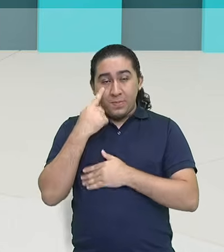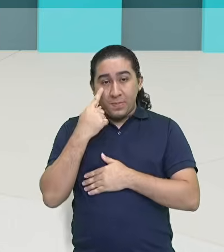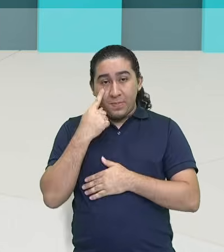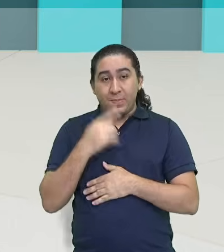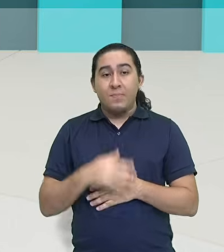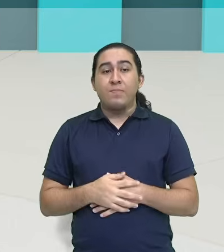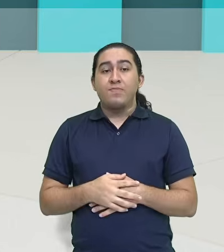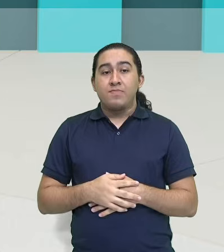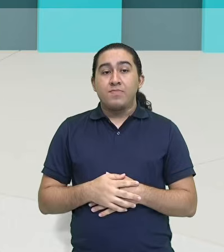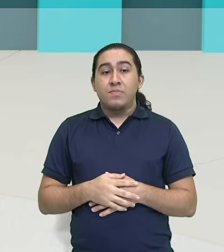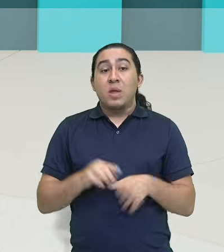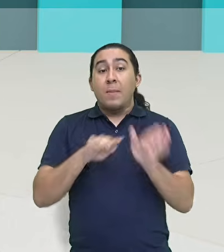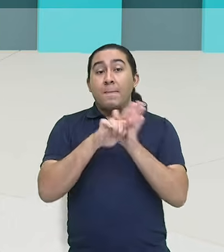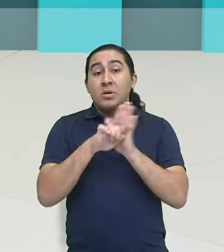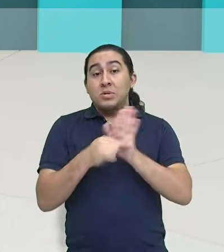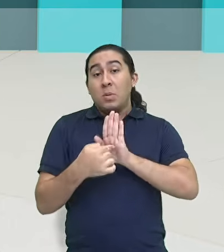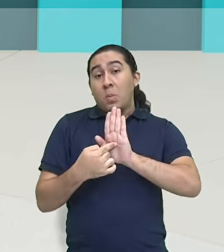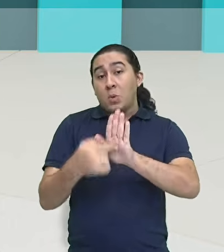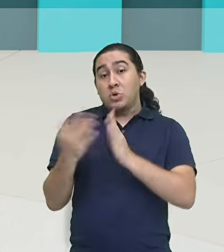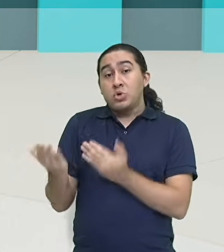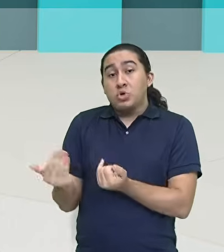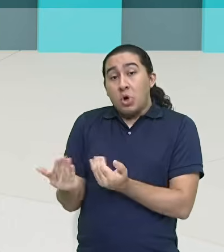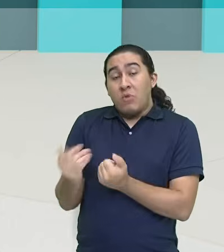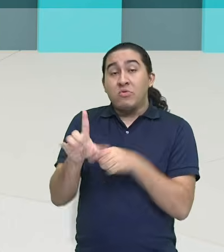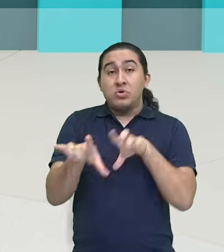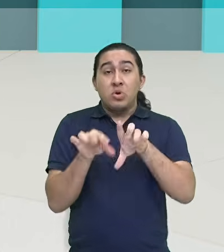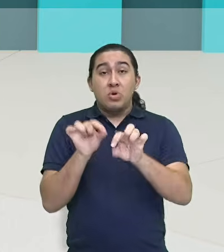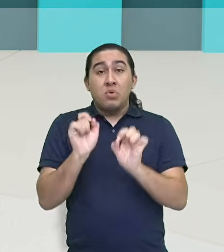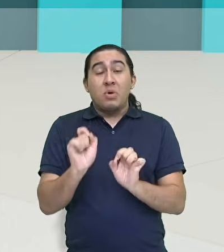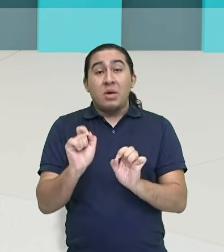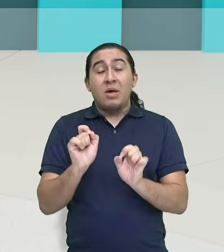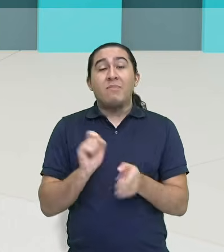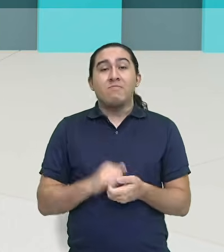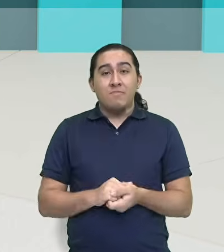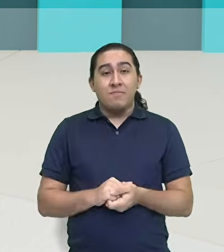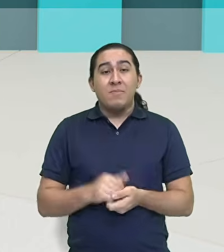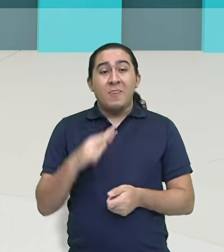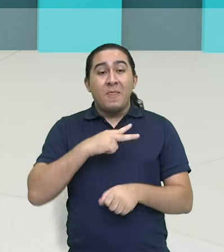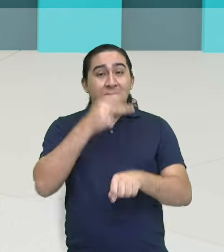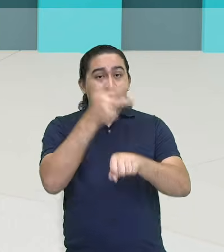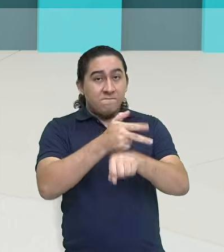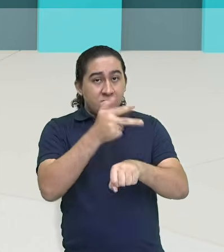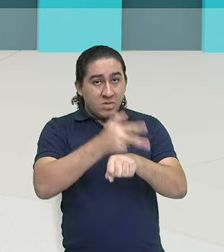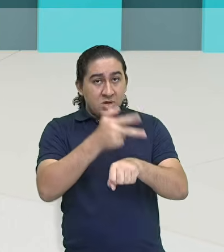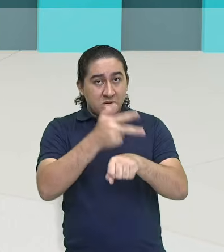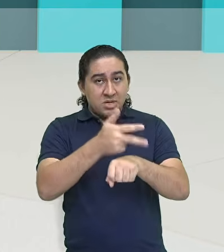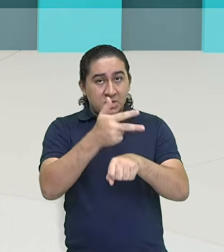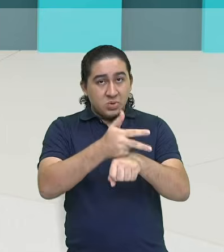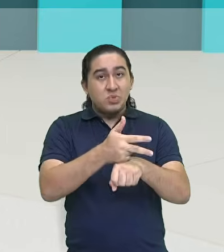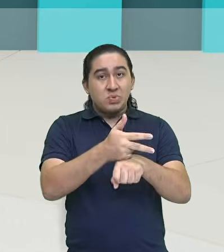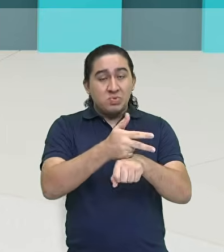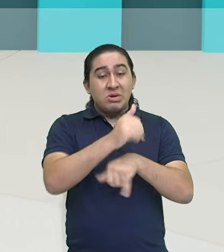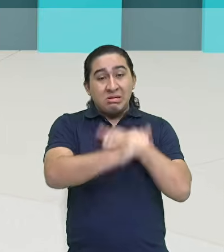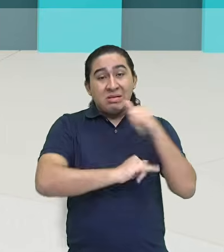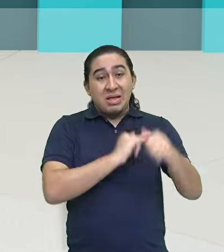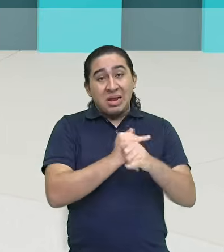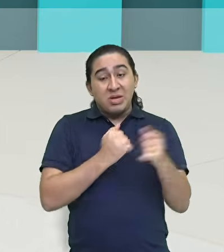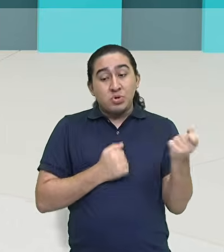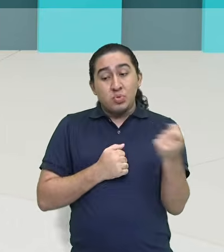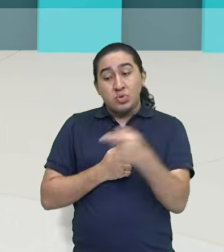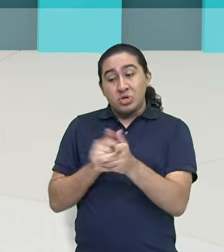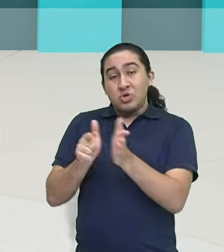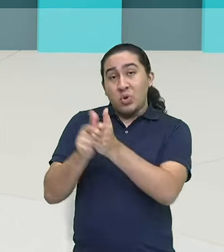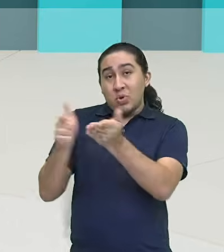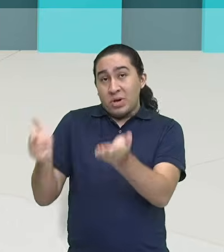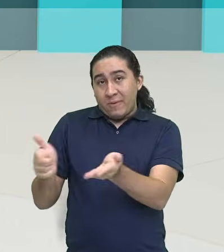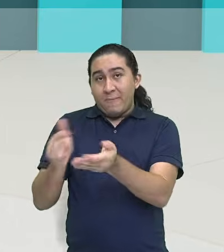diz. Estudo aponta que jovens preferem vídeos online a jornais. Uma pesquisa